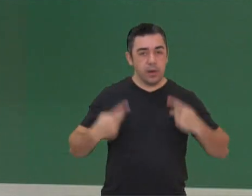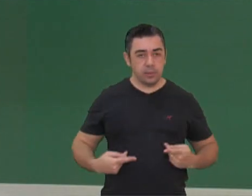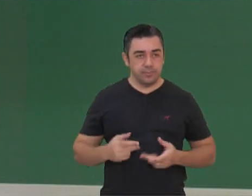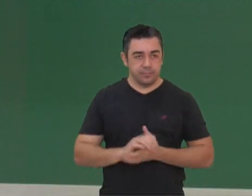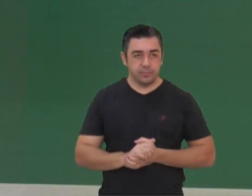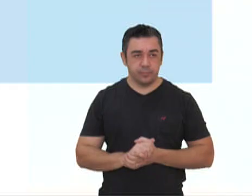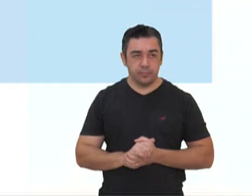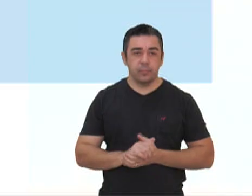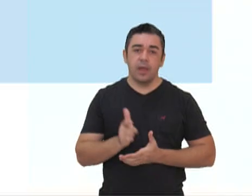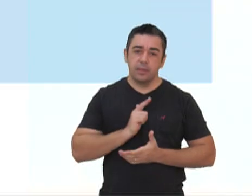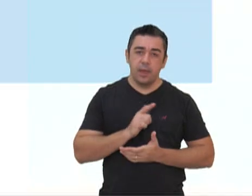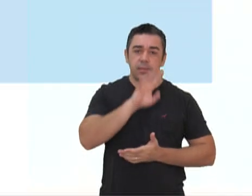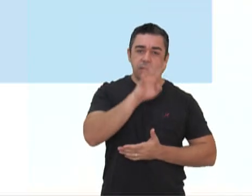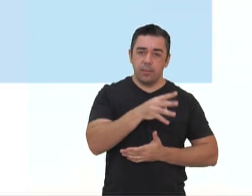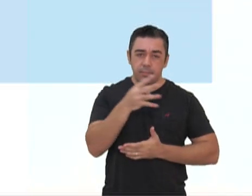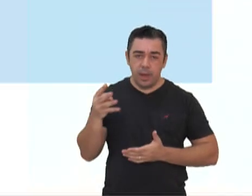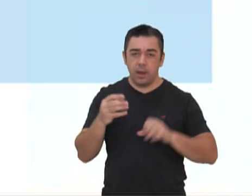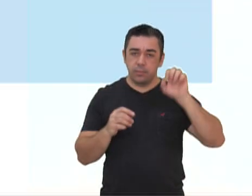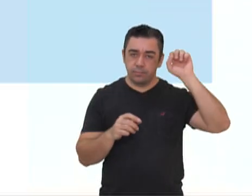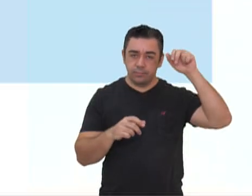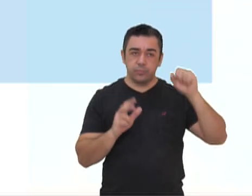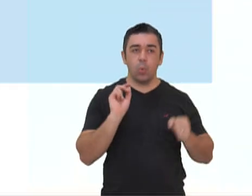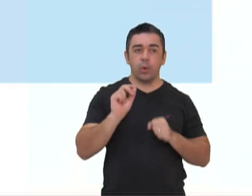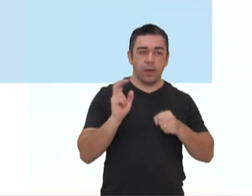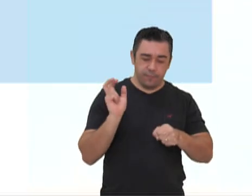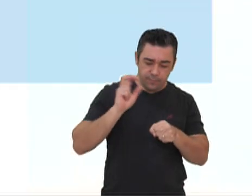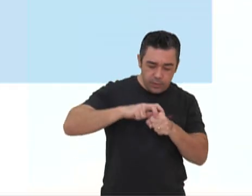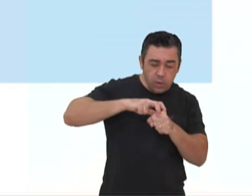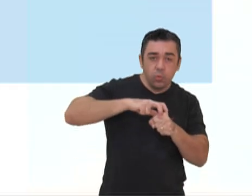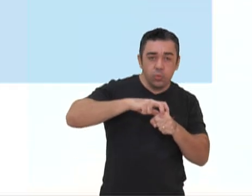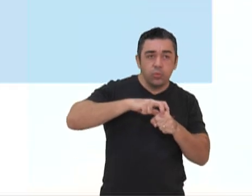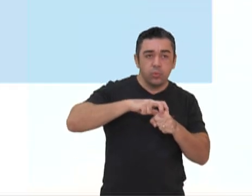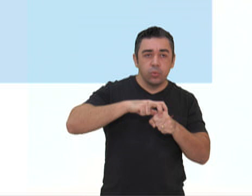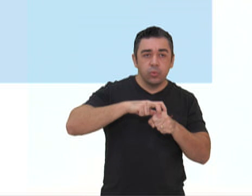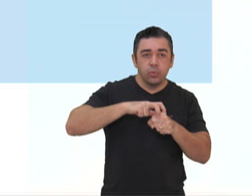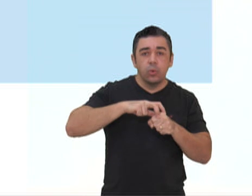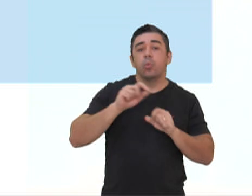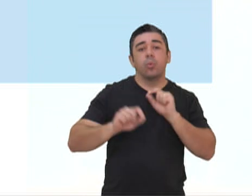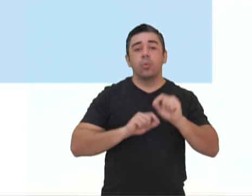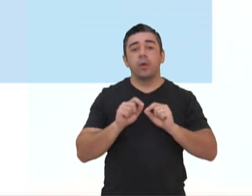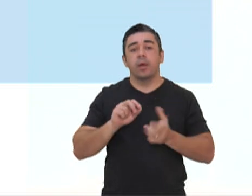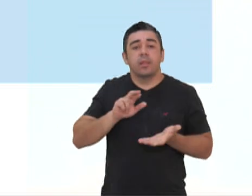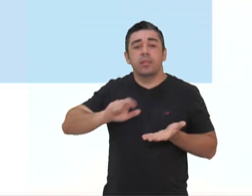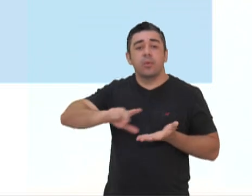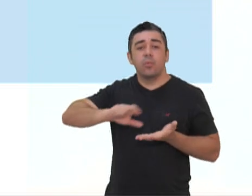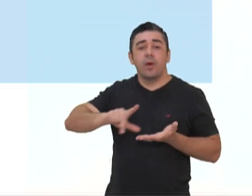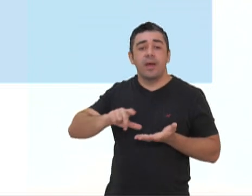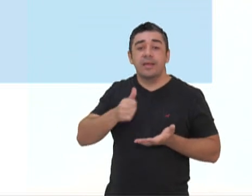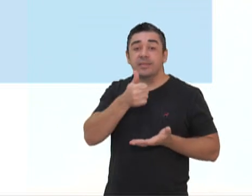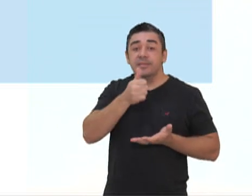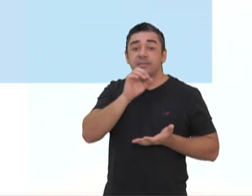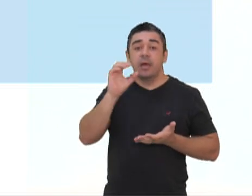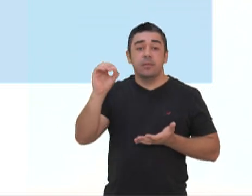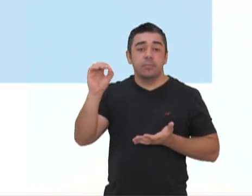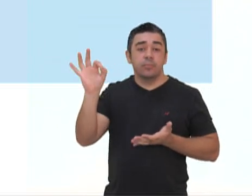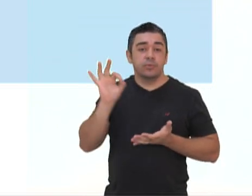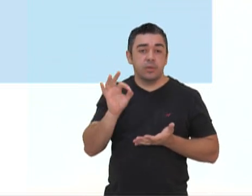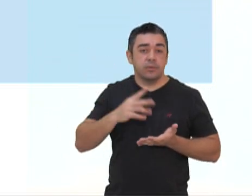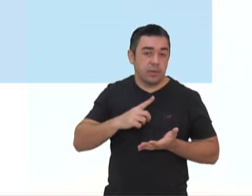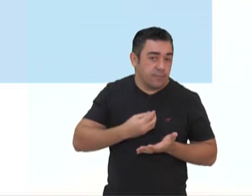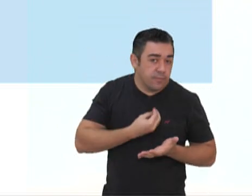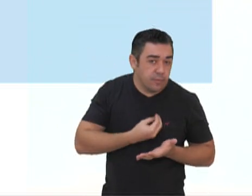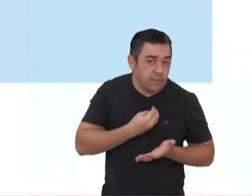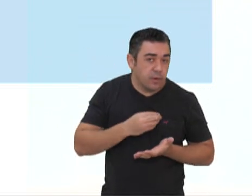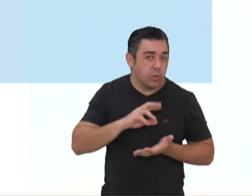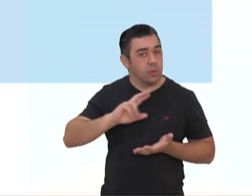aqui está mostrando isso que eu falei para vocês, gente. Seres vivos, os vírus, então, eles não são, né, não é 100% de certeza que eles são seres vivos ou que